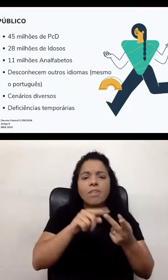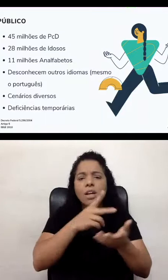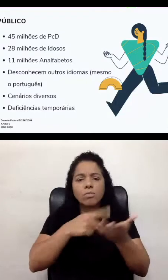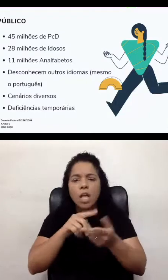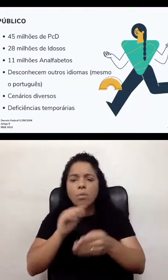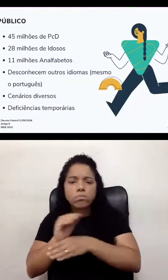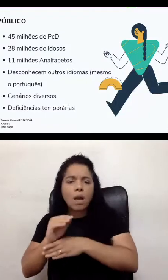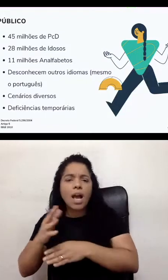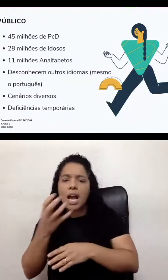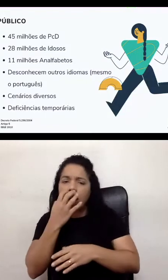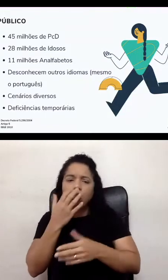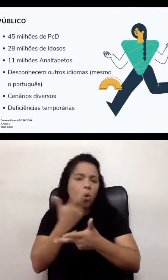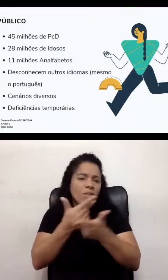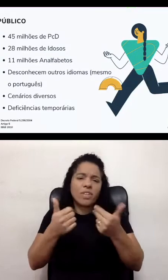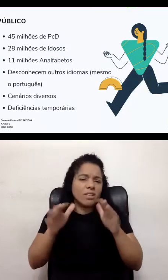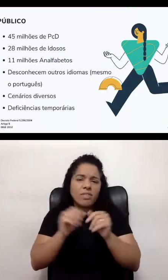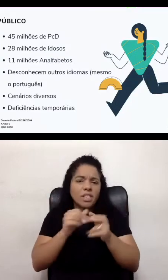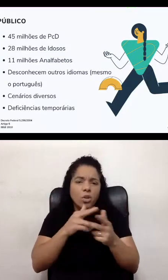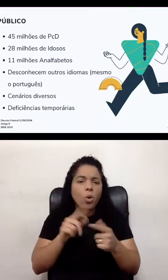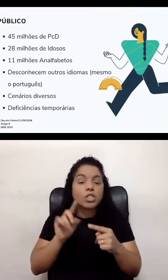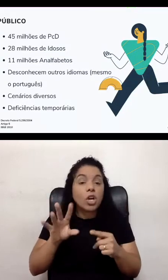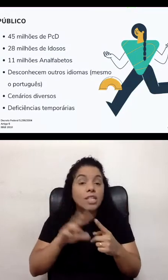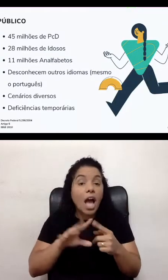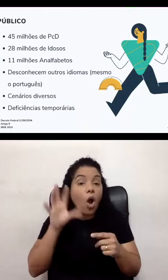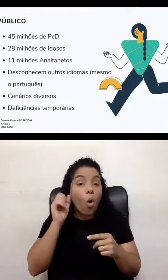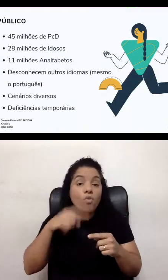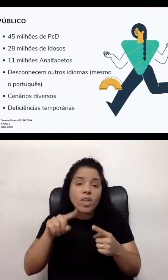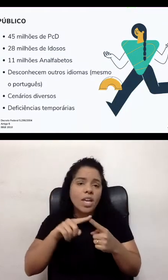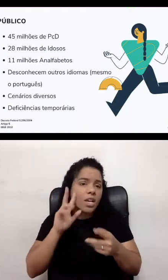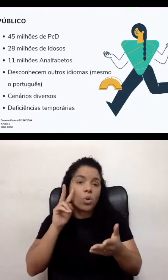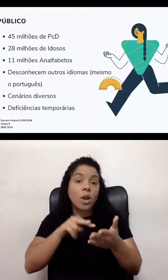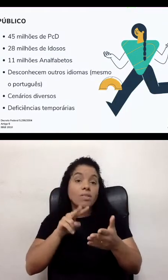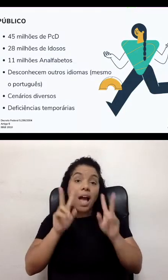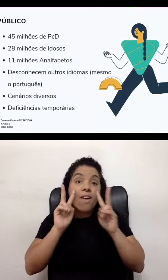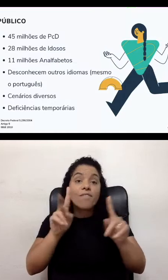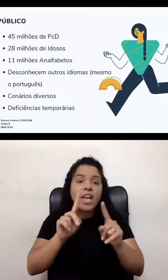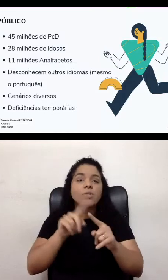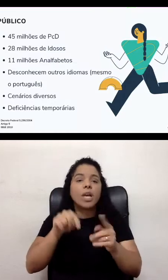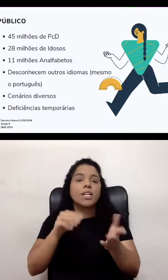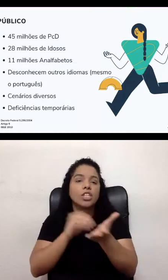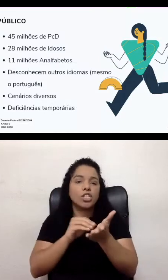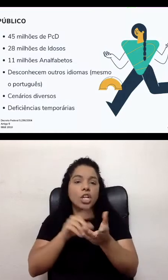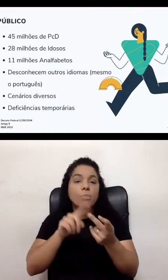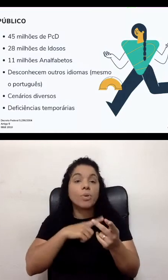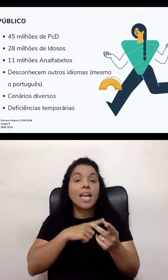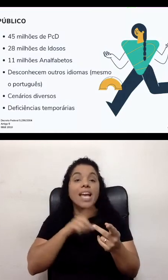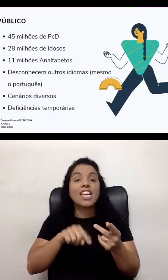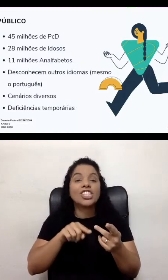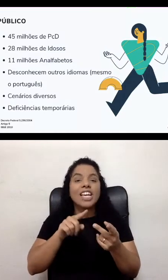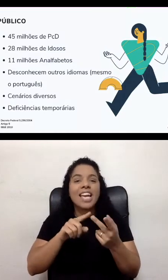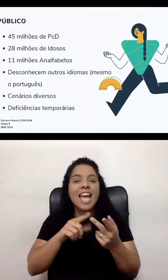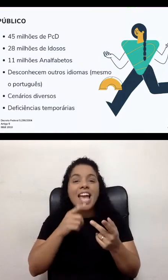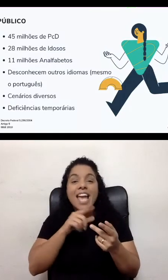cachorro, enfim, tá fazendo alguma coisa e tá só nos ouvindo. Essa é um tipo de deficiência que a gente chama de deficiência situacional. Então,